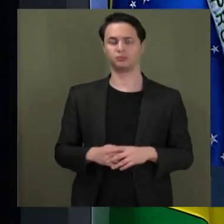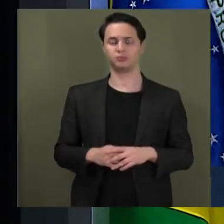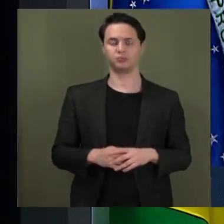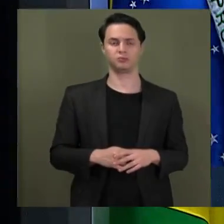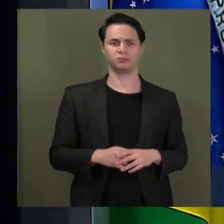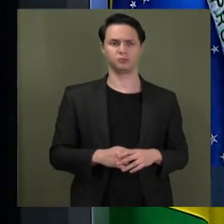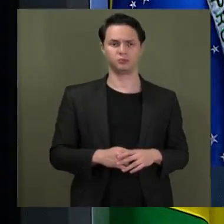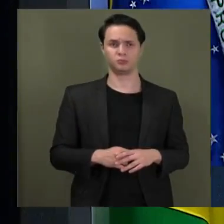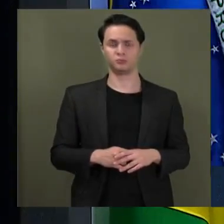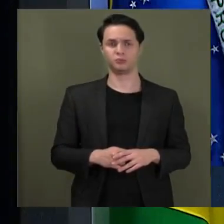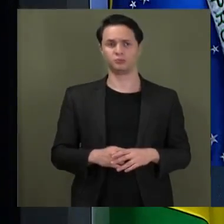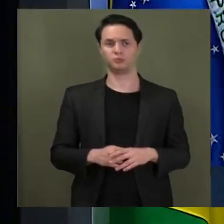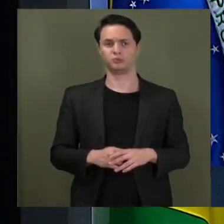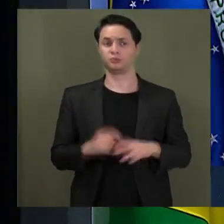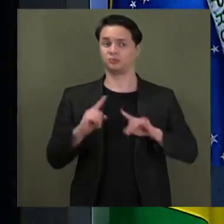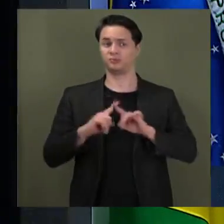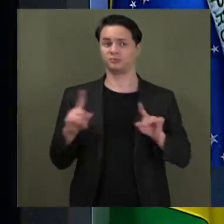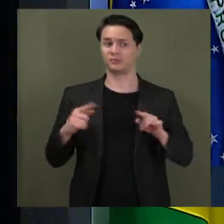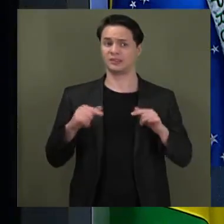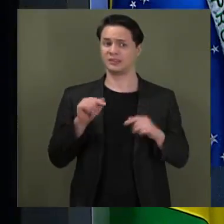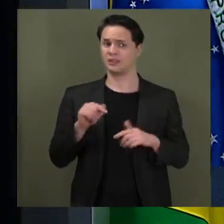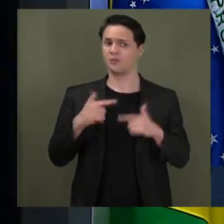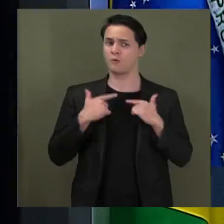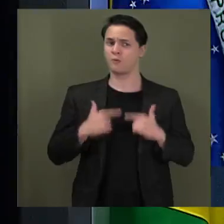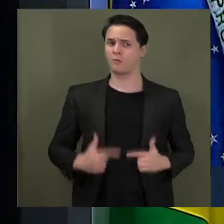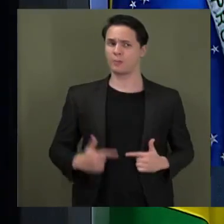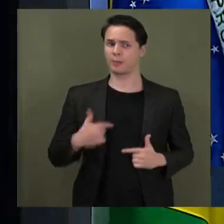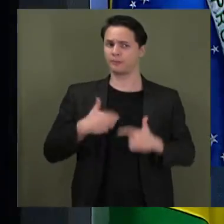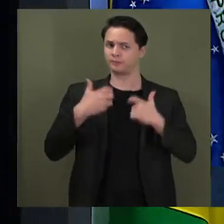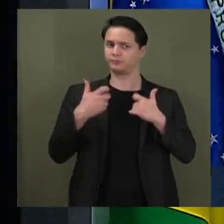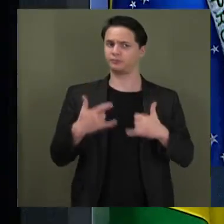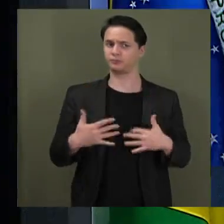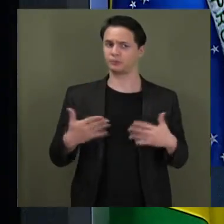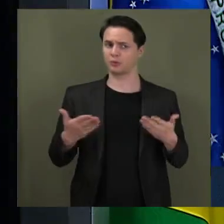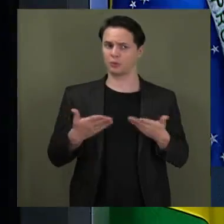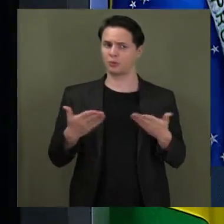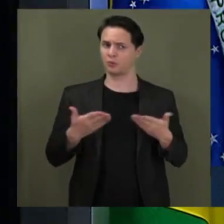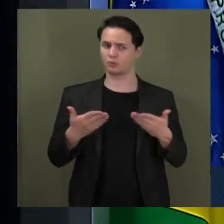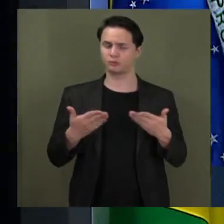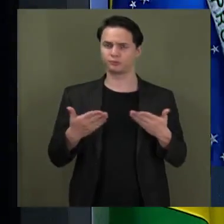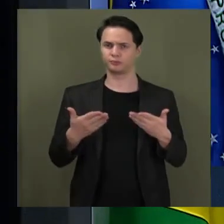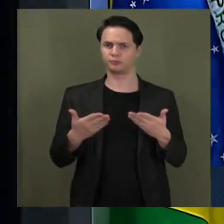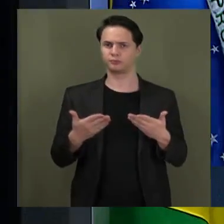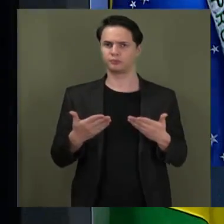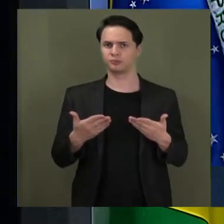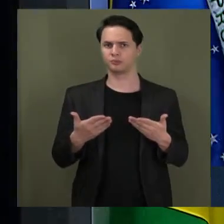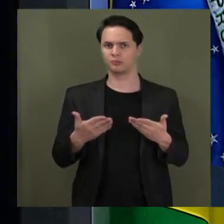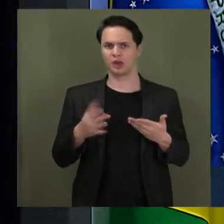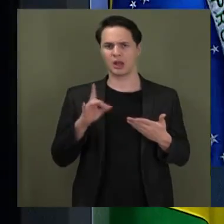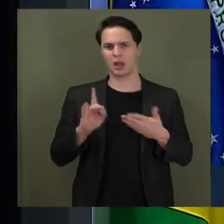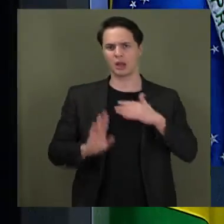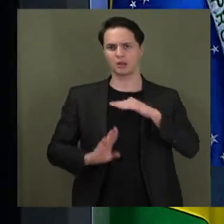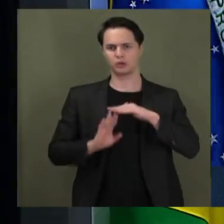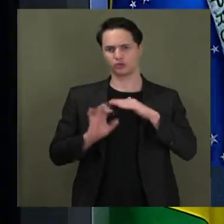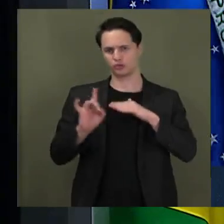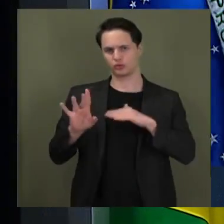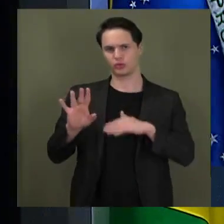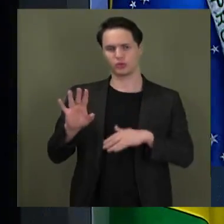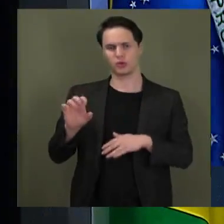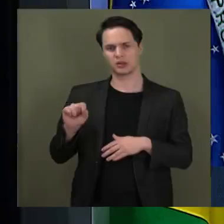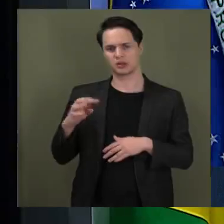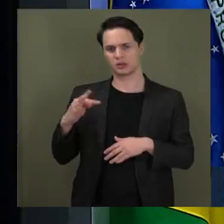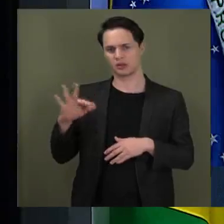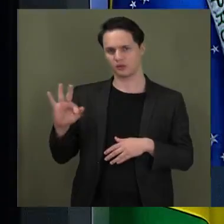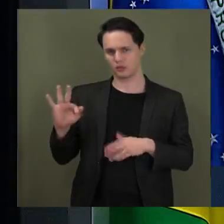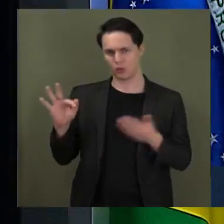Mas esse comportamento que eu acabei de colocar agora não está restrito apenas ao Supremo Tribunal